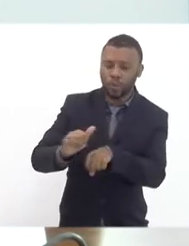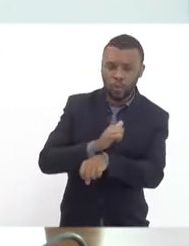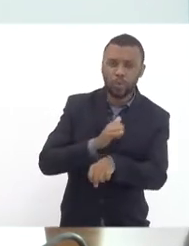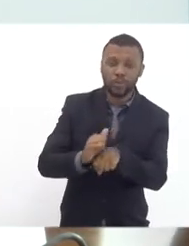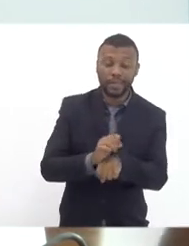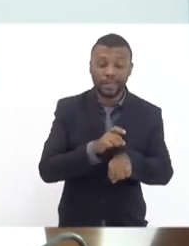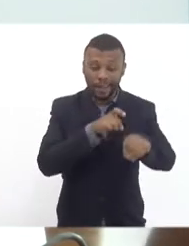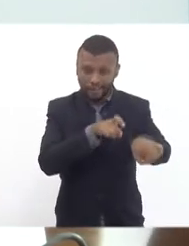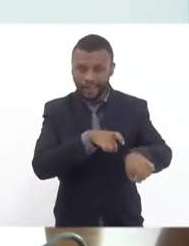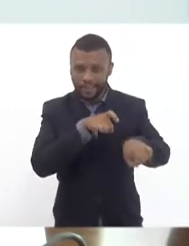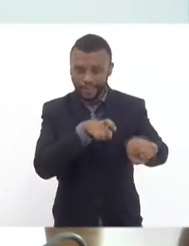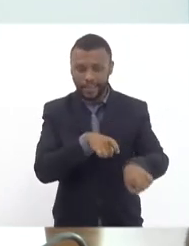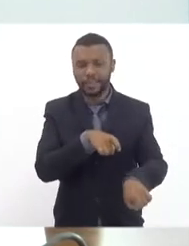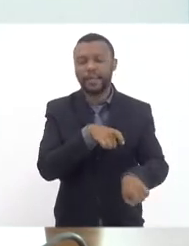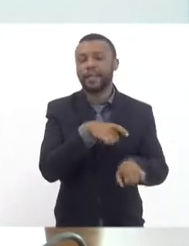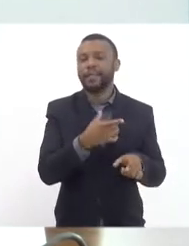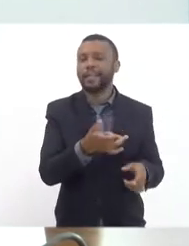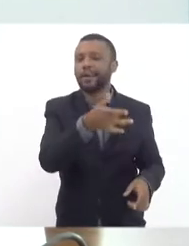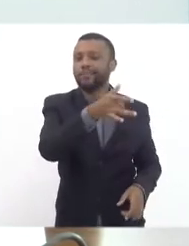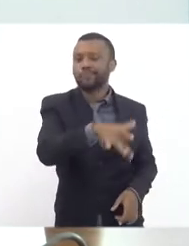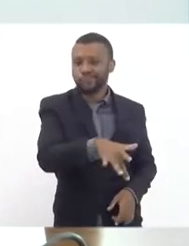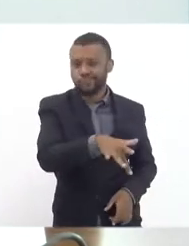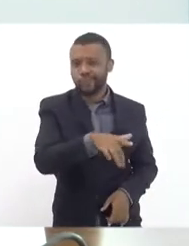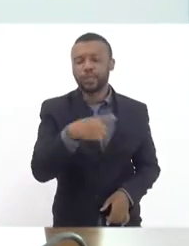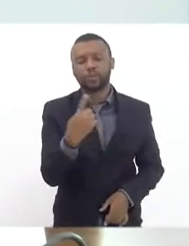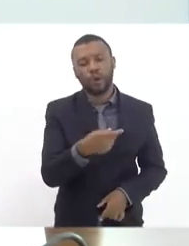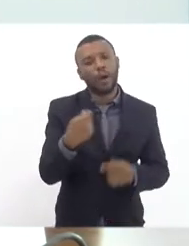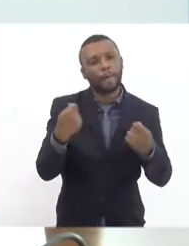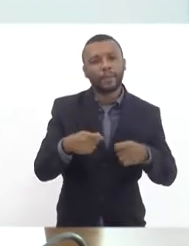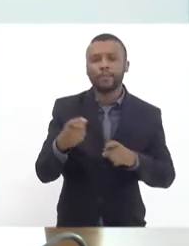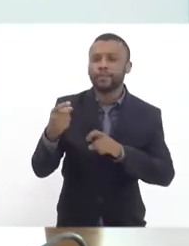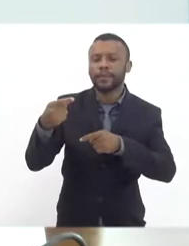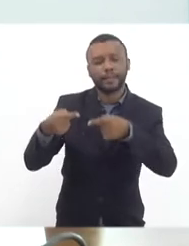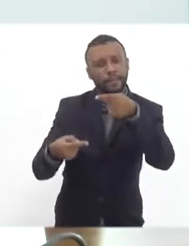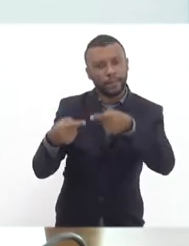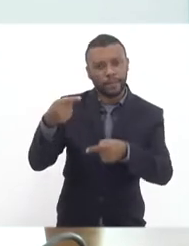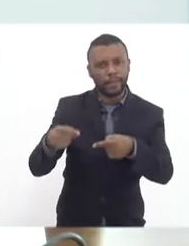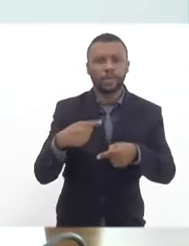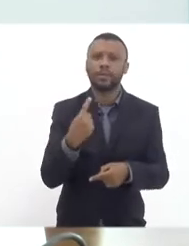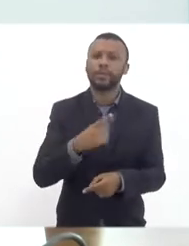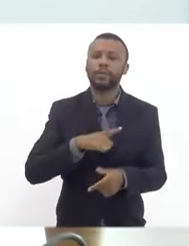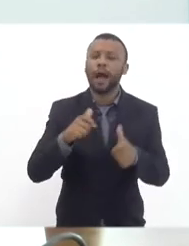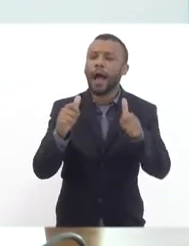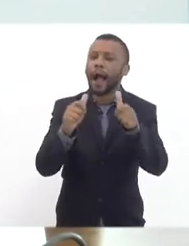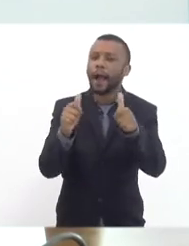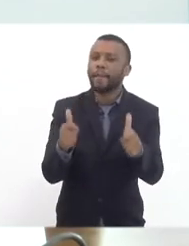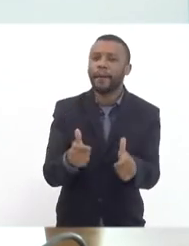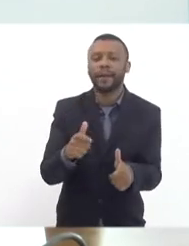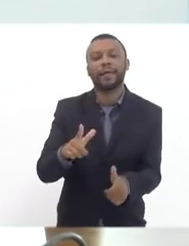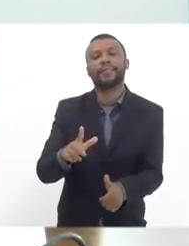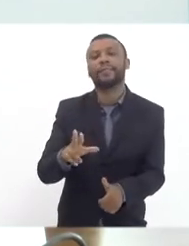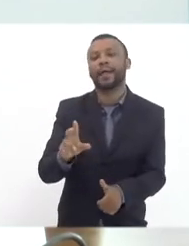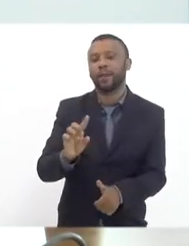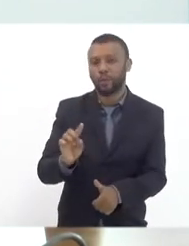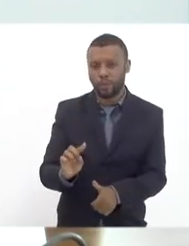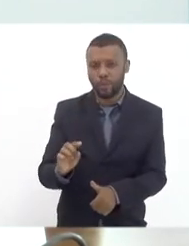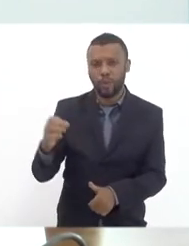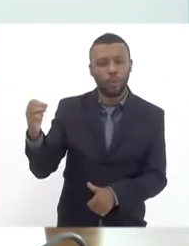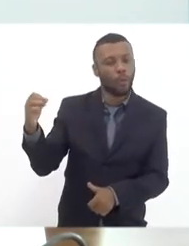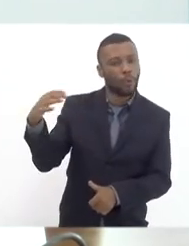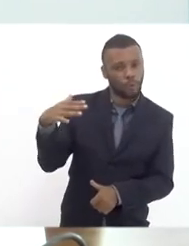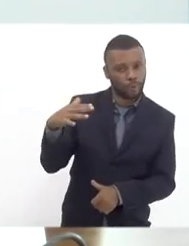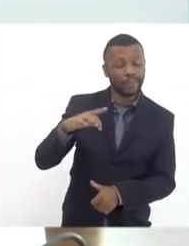algum momento também fazer um debate sobre aquele espaço. A gente tem a Capela da Luz, que muito embora ainda tenha um funcionamento